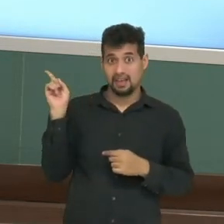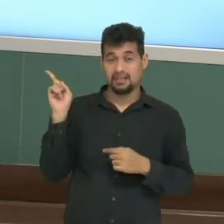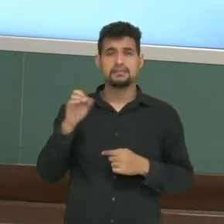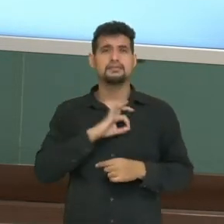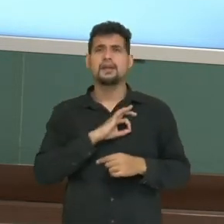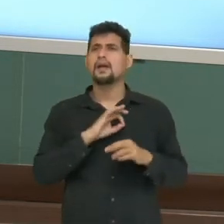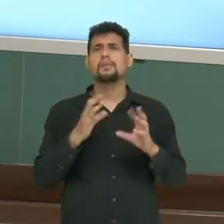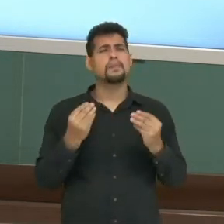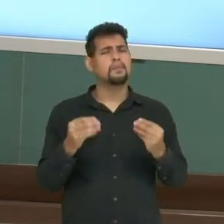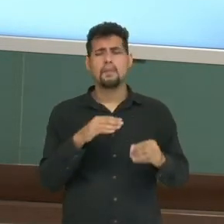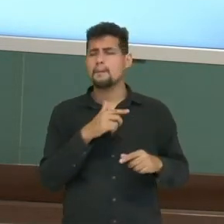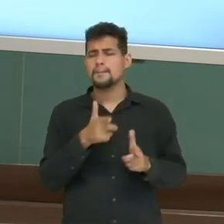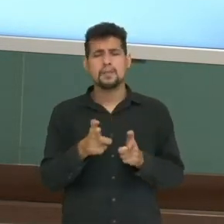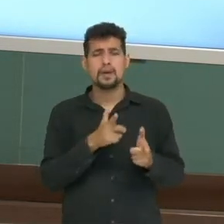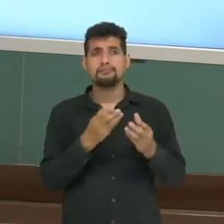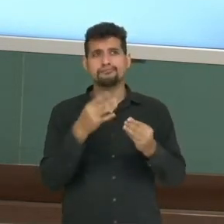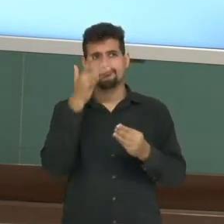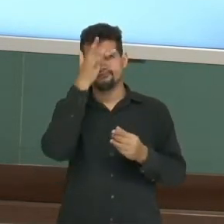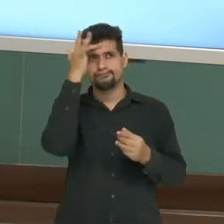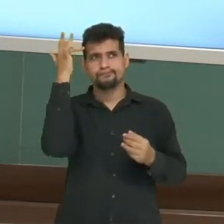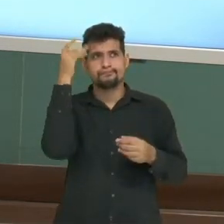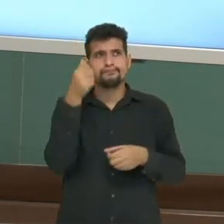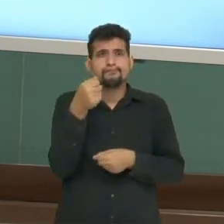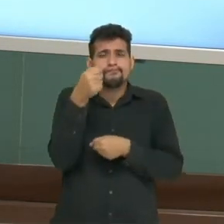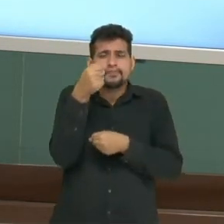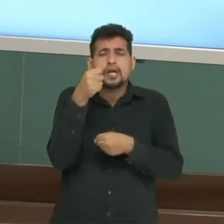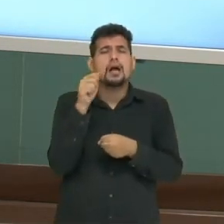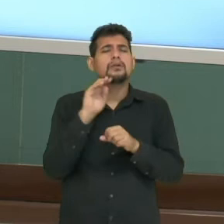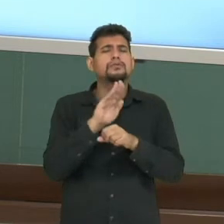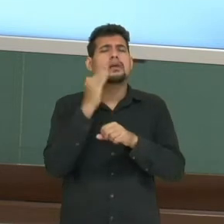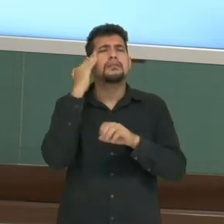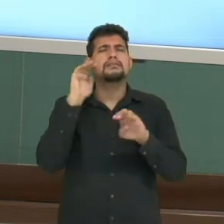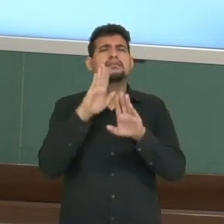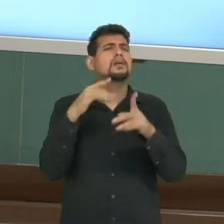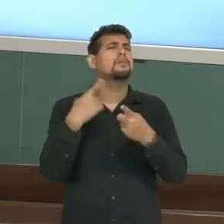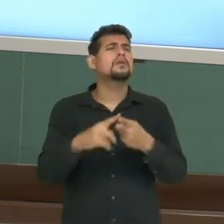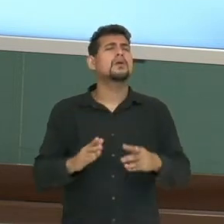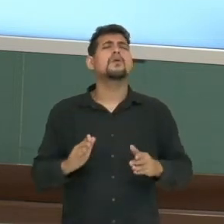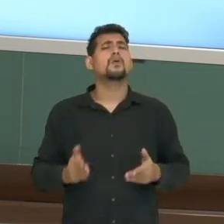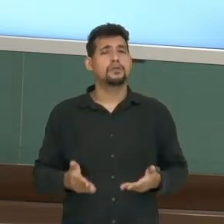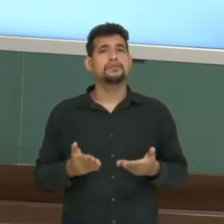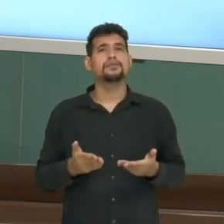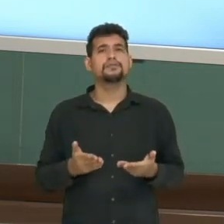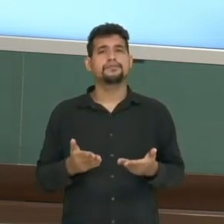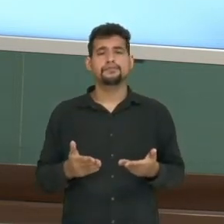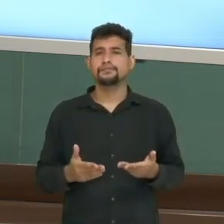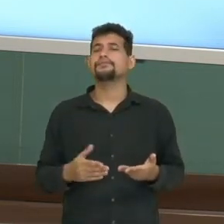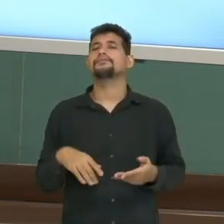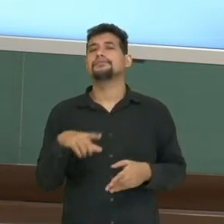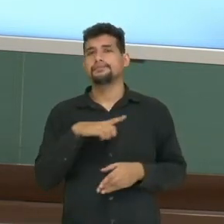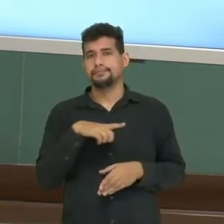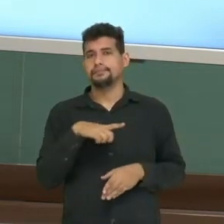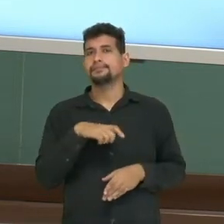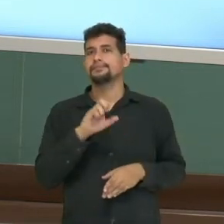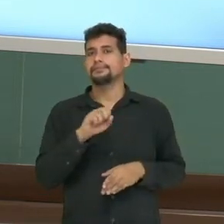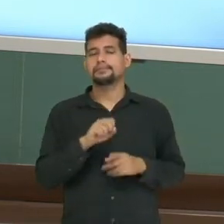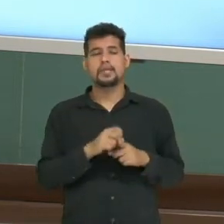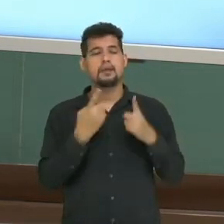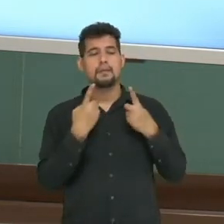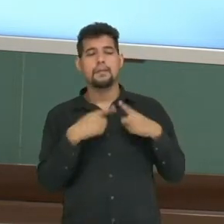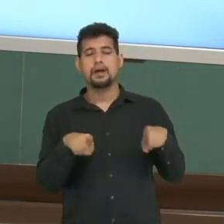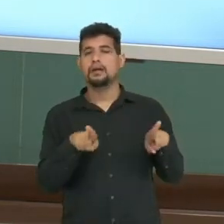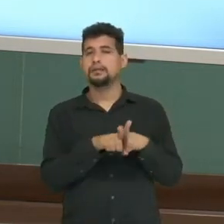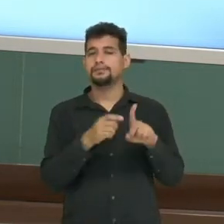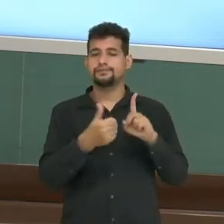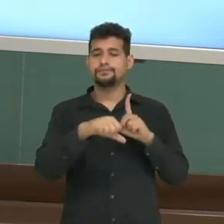na ativa. A partir dessa imagem, ela te ajuda a entender por que hoje, atualmente, ainda se debate e se faz uma crítica à lei da